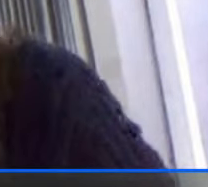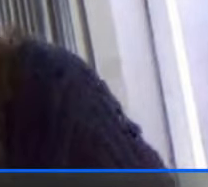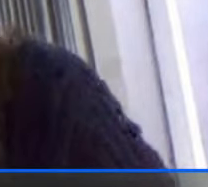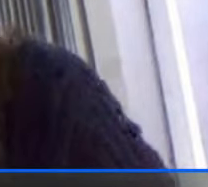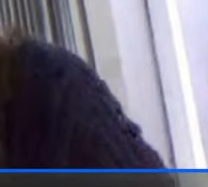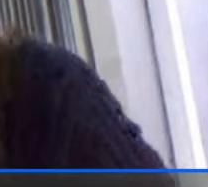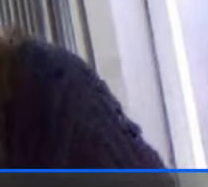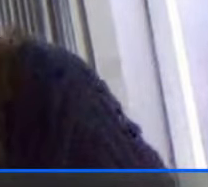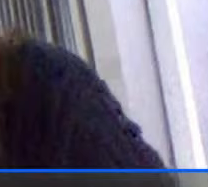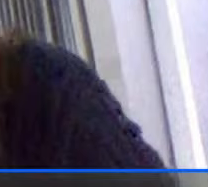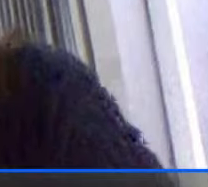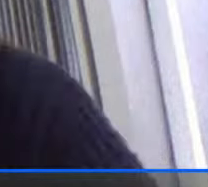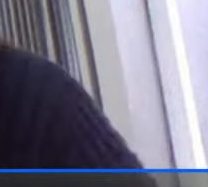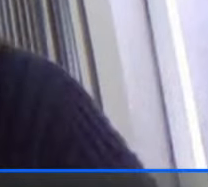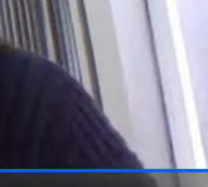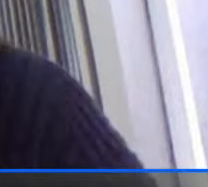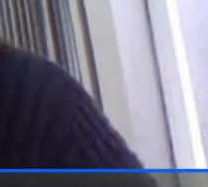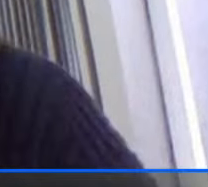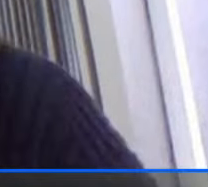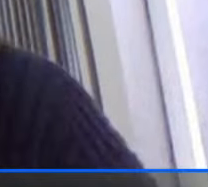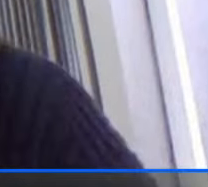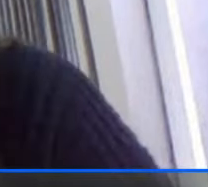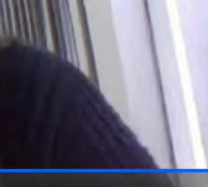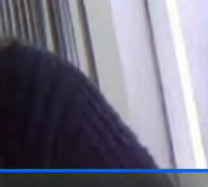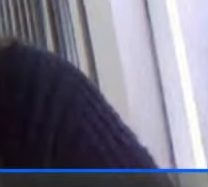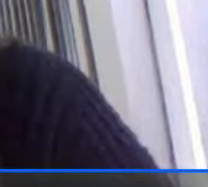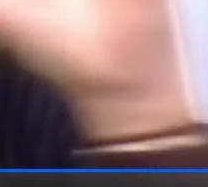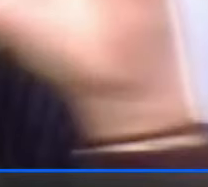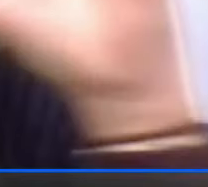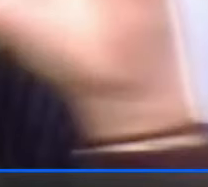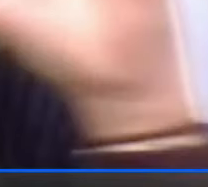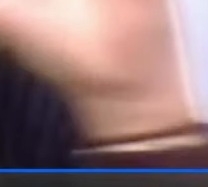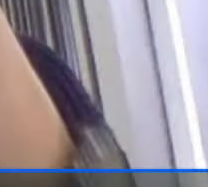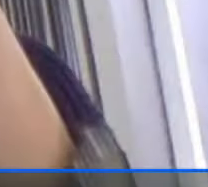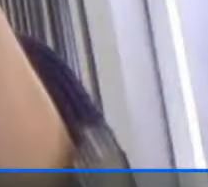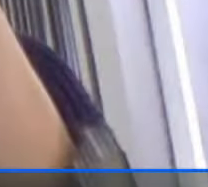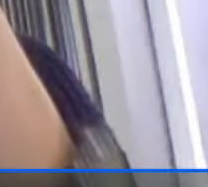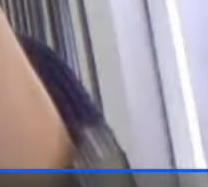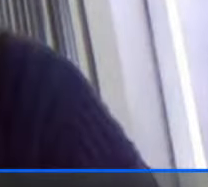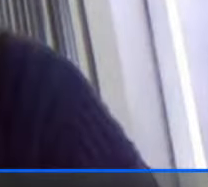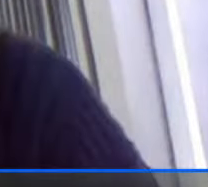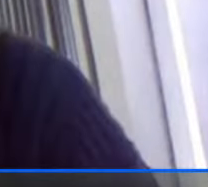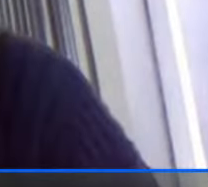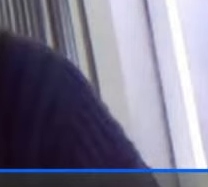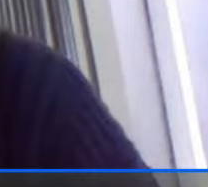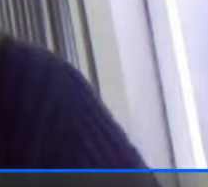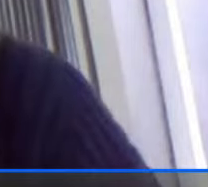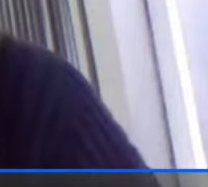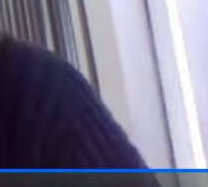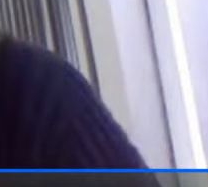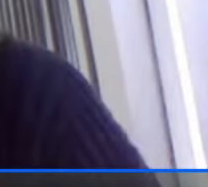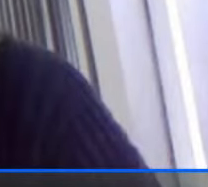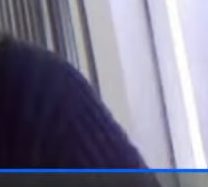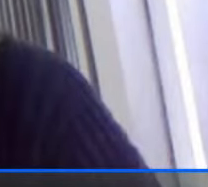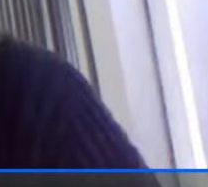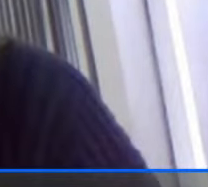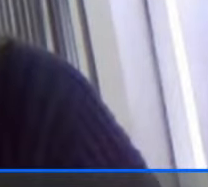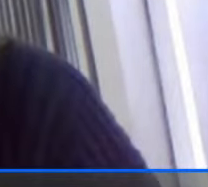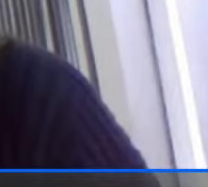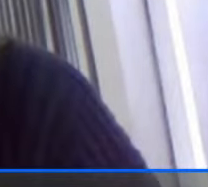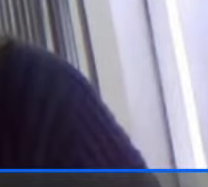pela presencial, vem pelo e-mail, vem pelo telefone, vem, então, ele vem de vários lugares, mas entra no mesmo lugar, que é